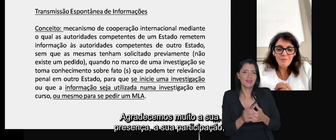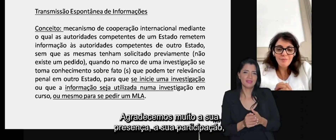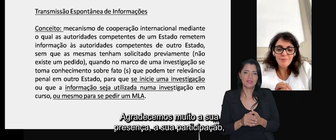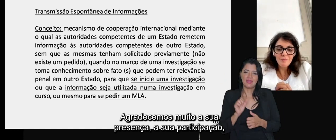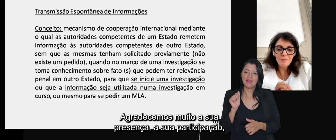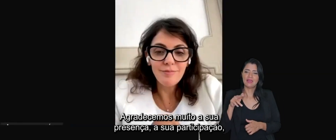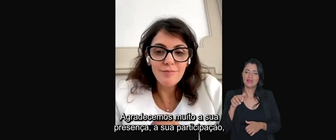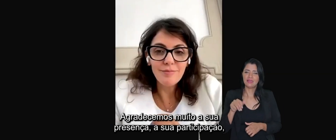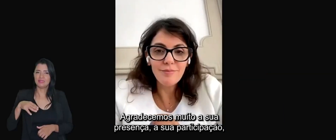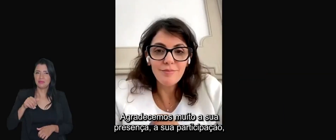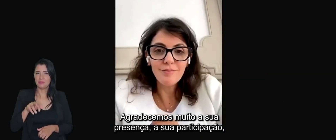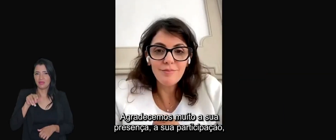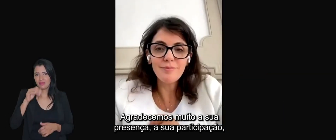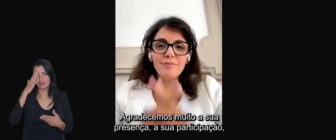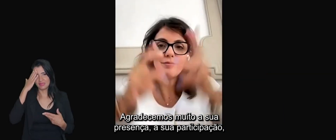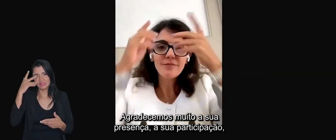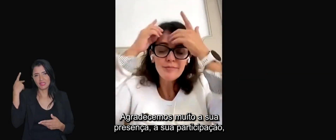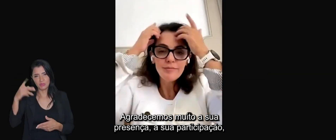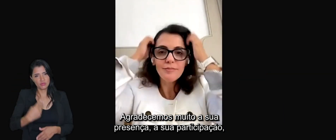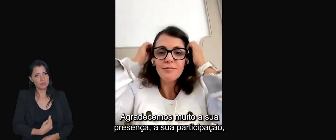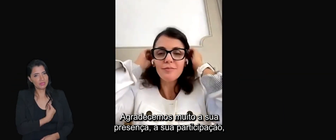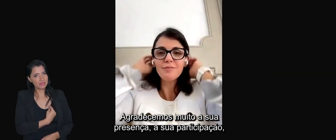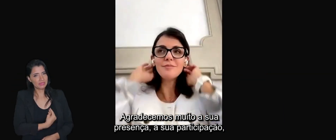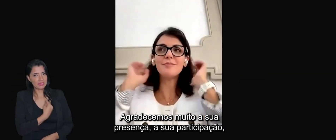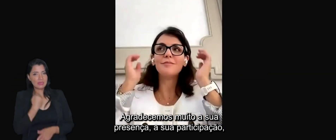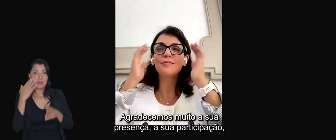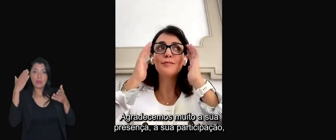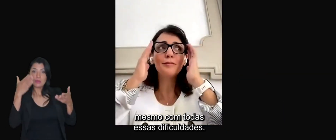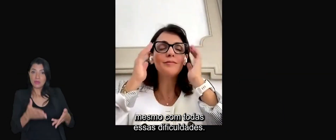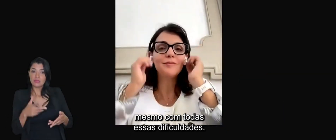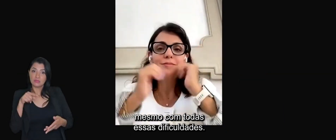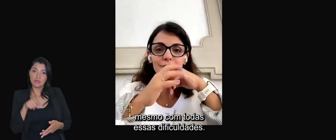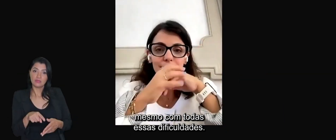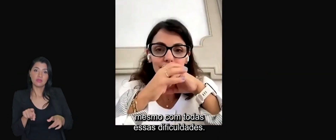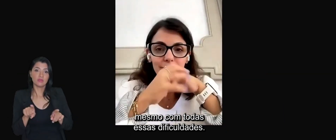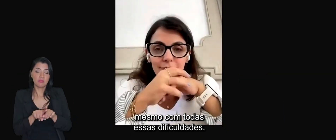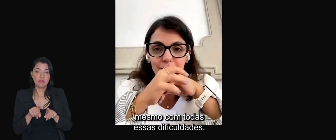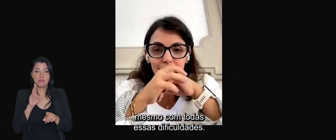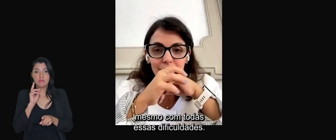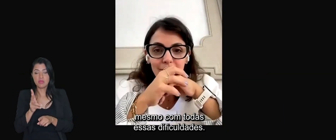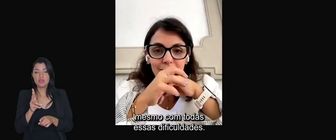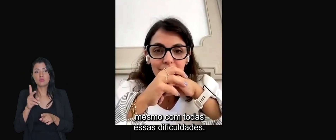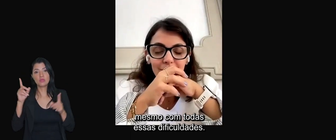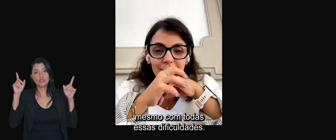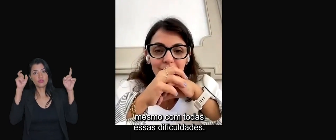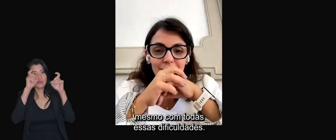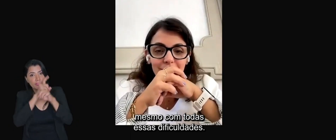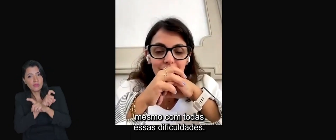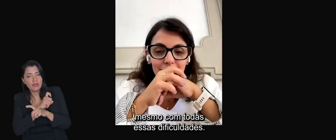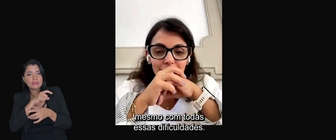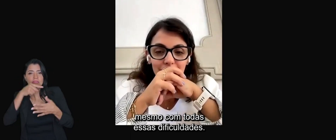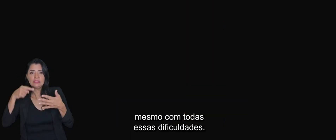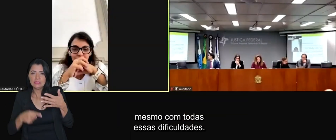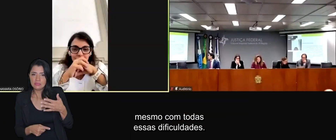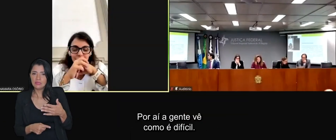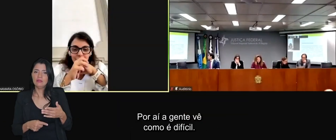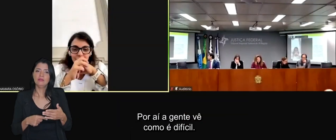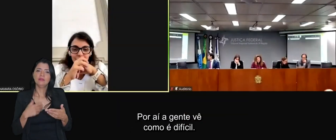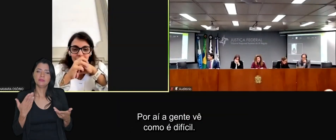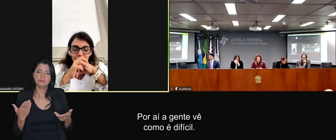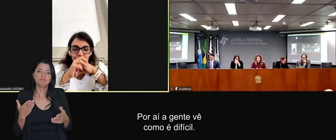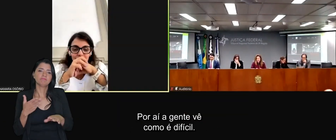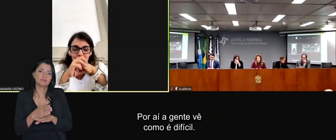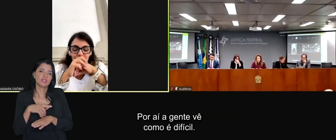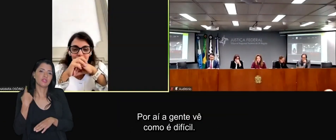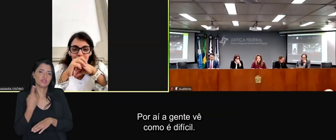Mara, agradecemos muito a sua presença, a sua participação, mesmo com todas essas dificuldades, para